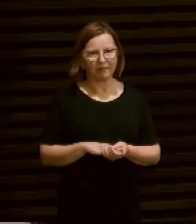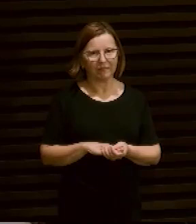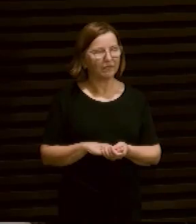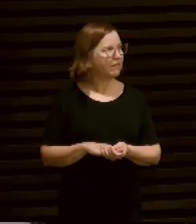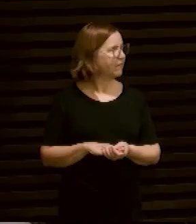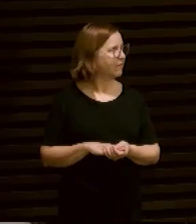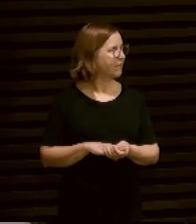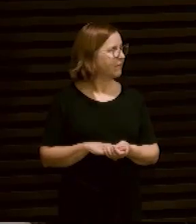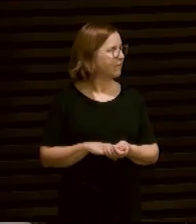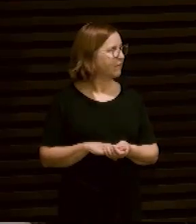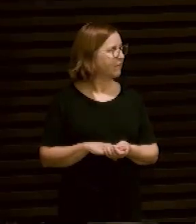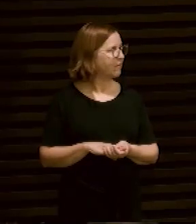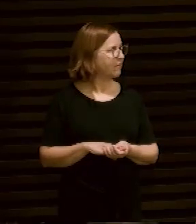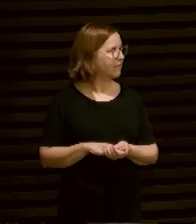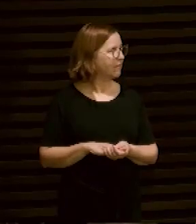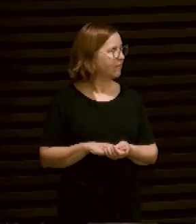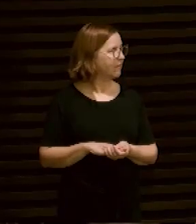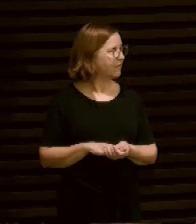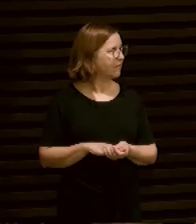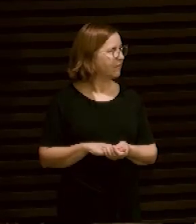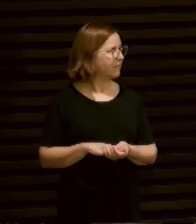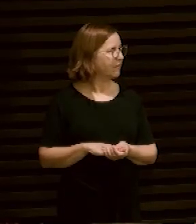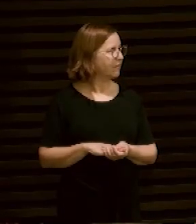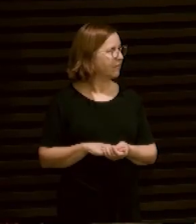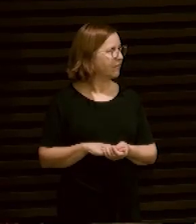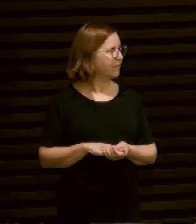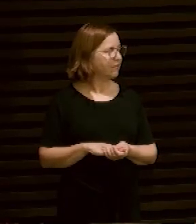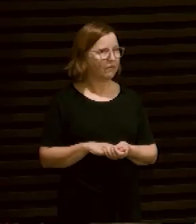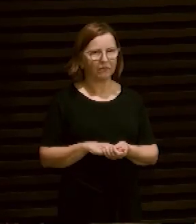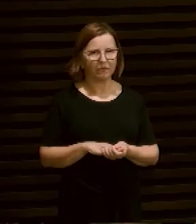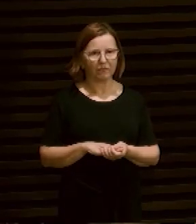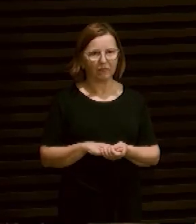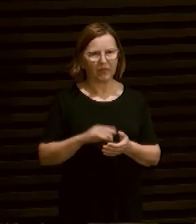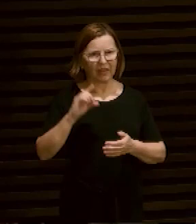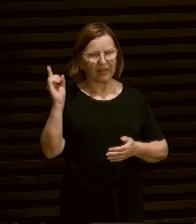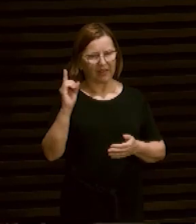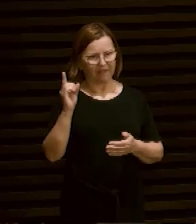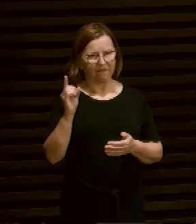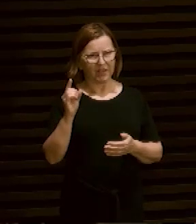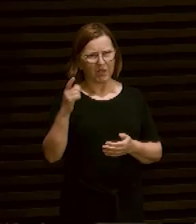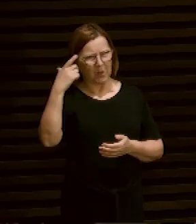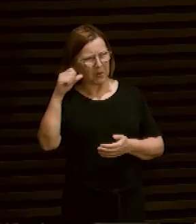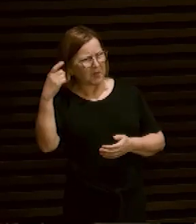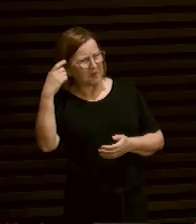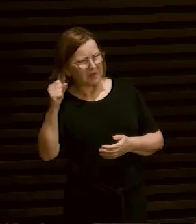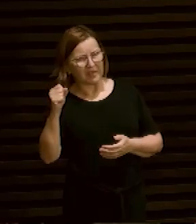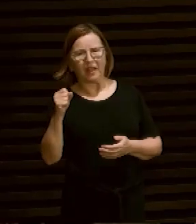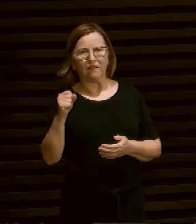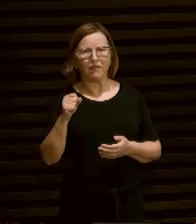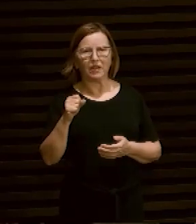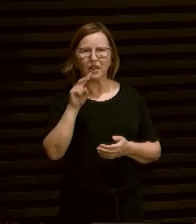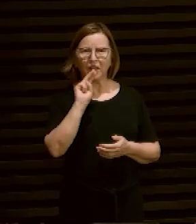Davi ficou muito... Ele começou a conquistar e viu que os povos ali tinham